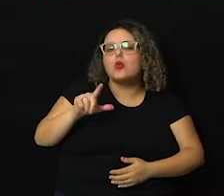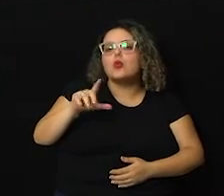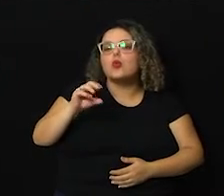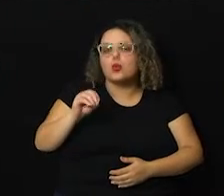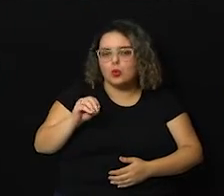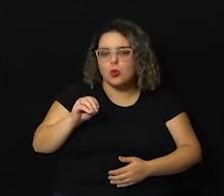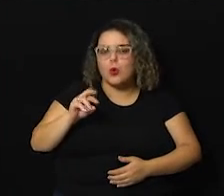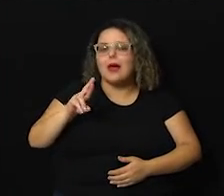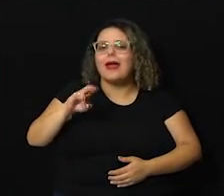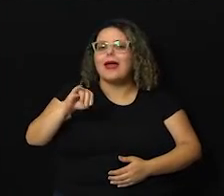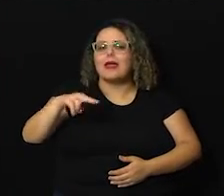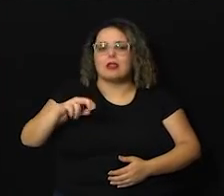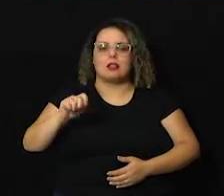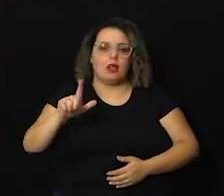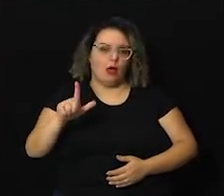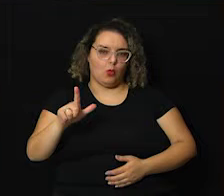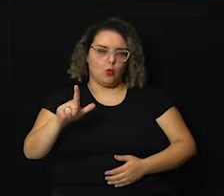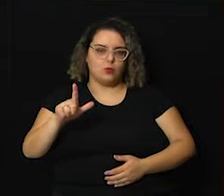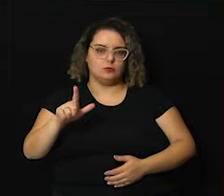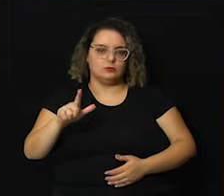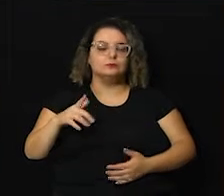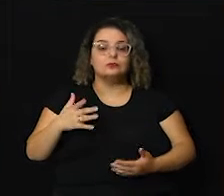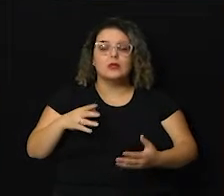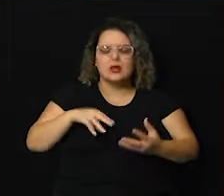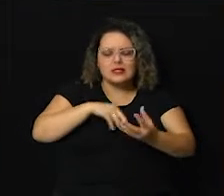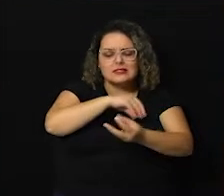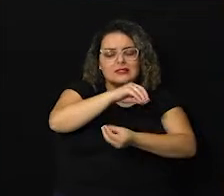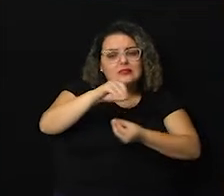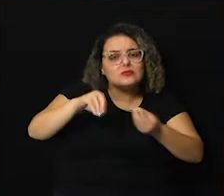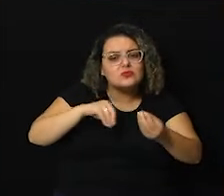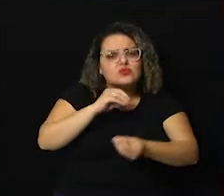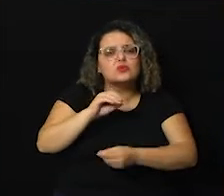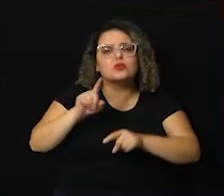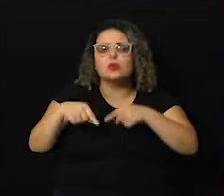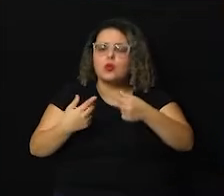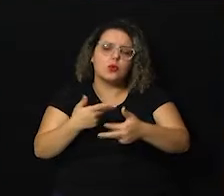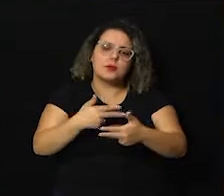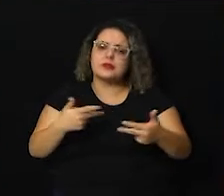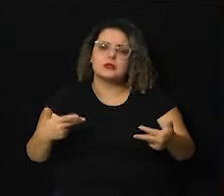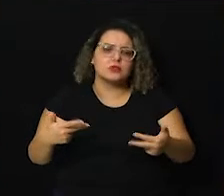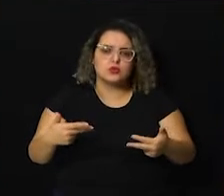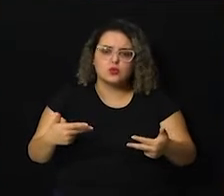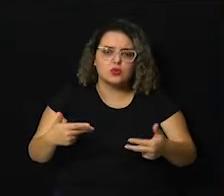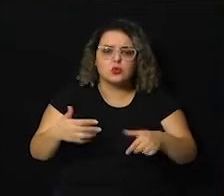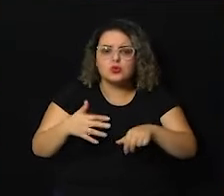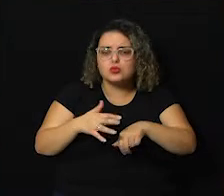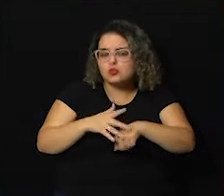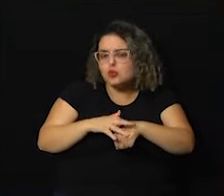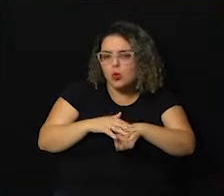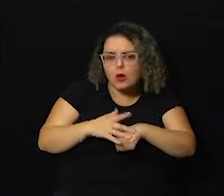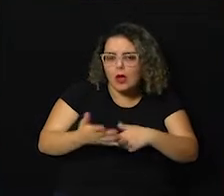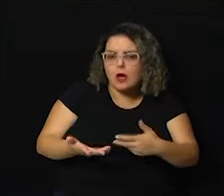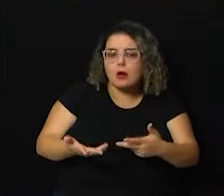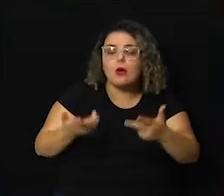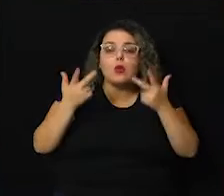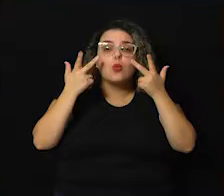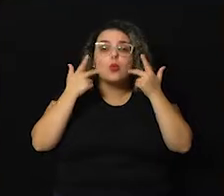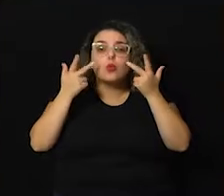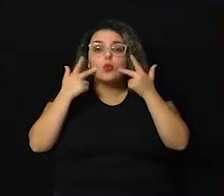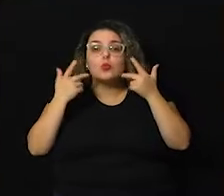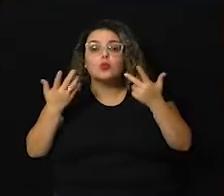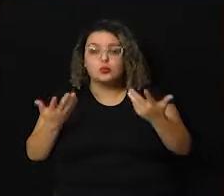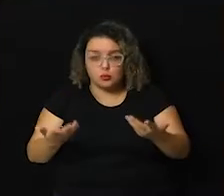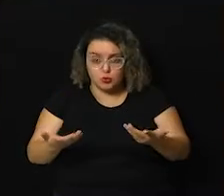cólica nefrética. Então, às vezes, isso se mistura com outros sintomas de outras patologias que são mais comuns. É muito mais